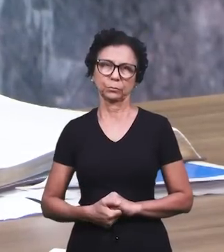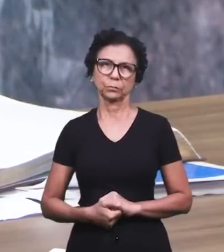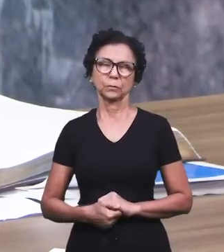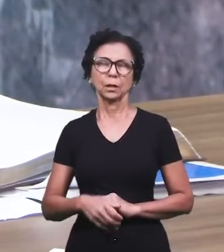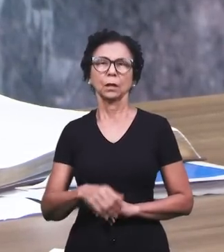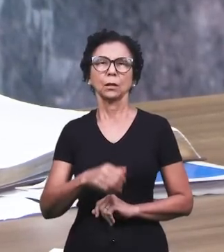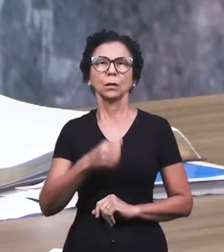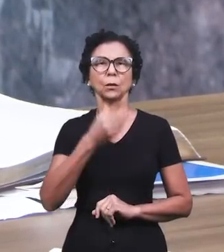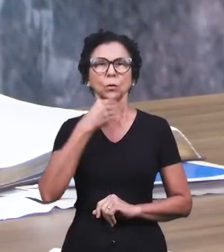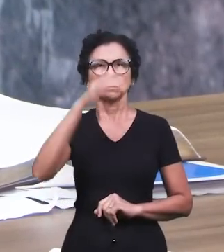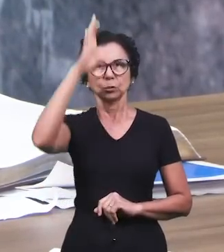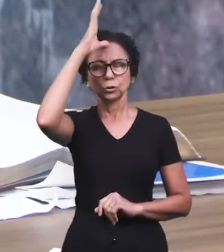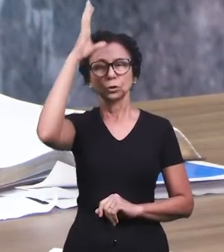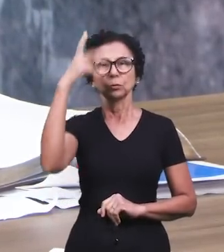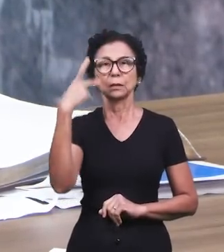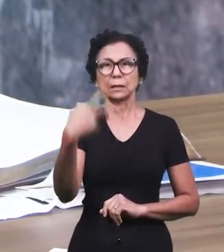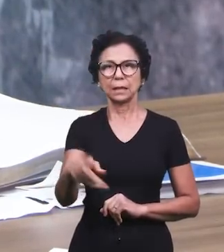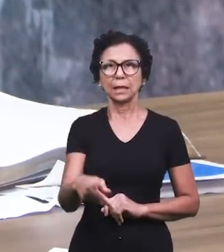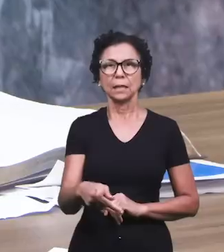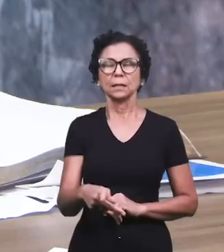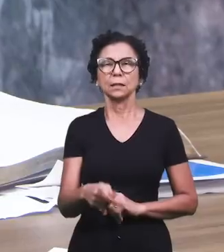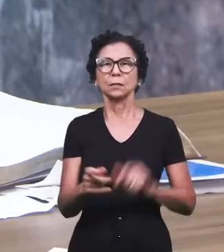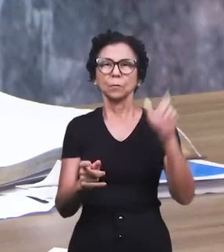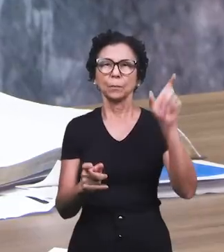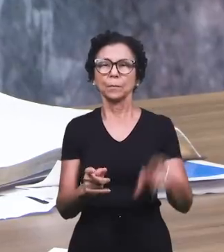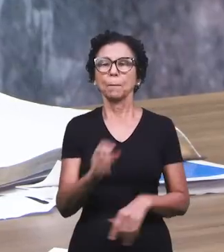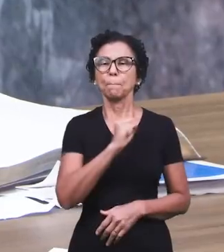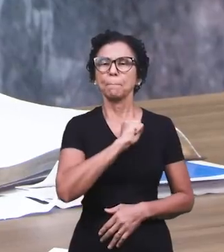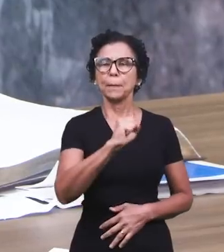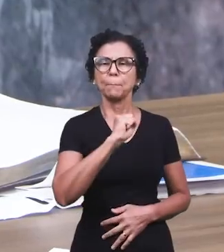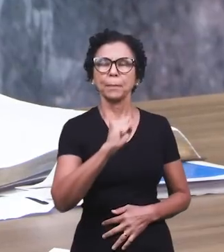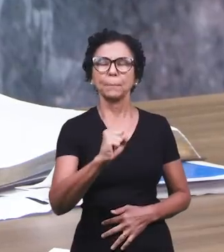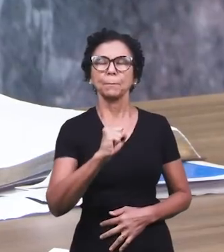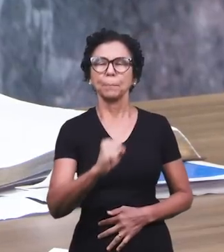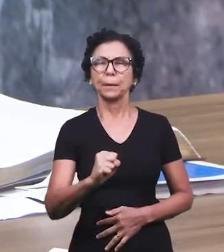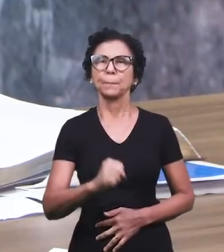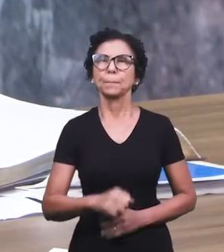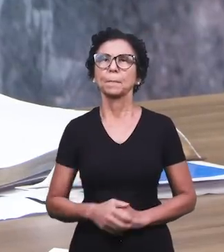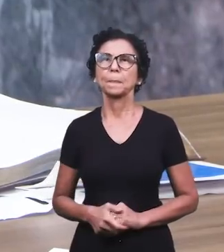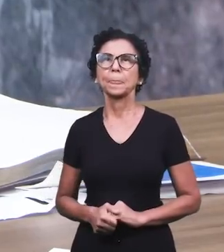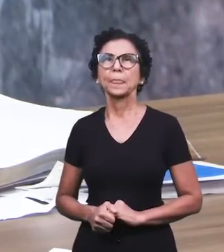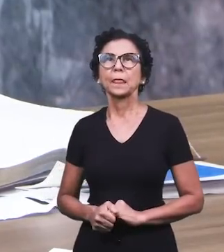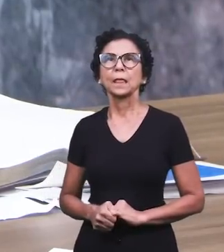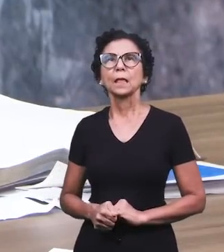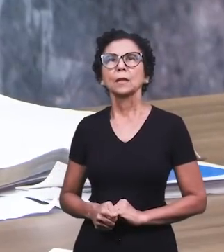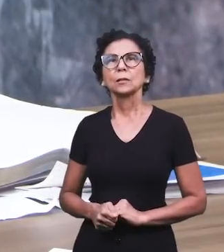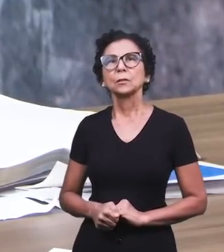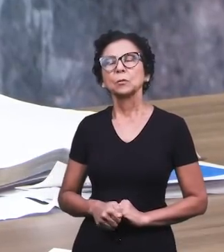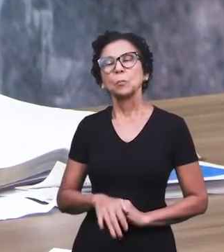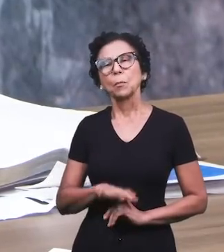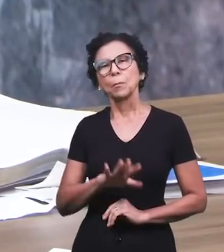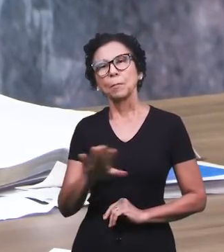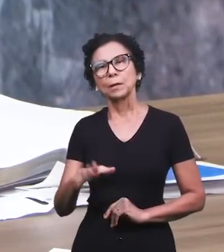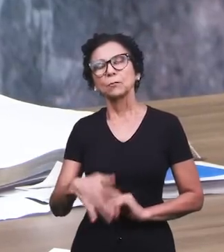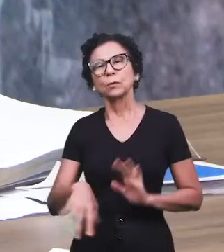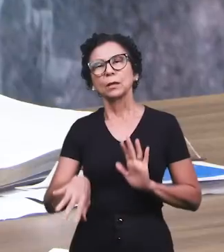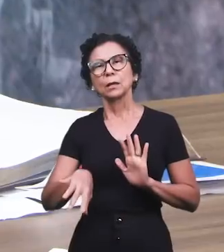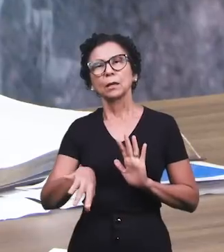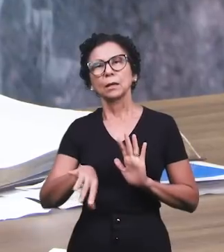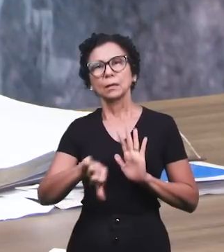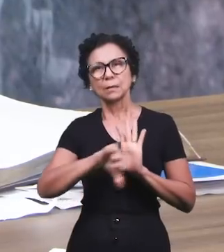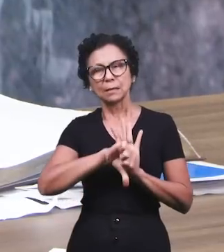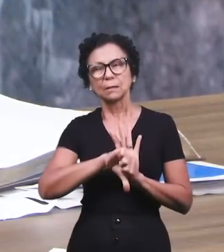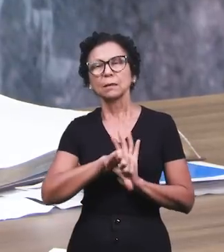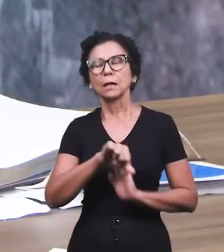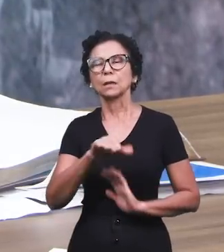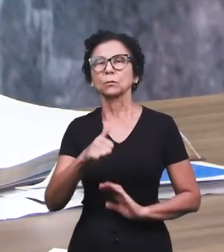Roma. O que ele fez? Ele criou o sistema de ele é o imperador, mas ele compartilha esse poder com alguns órgãos. O Senado continua